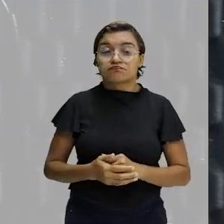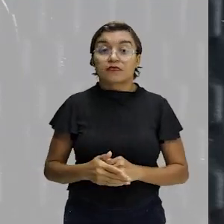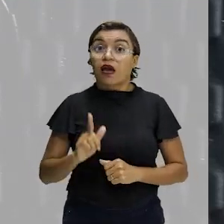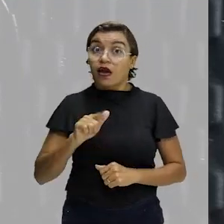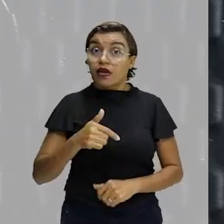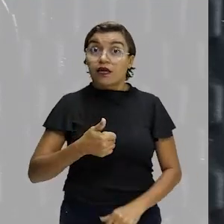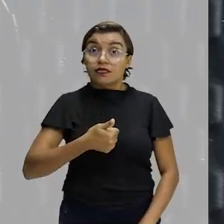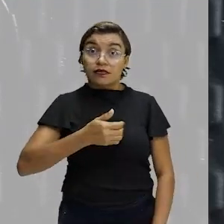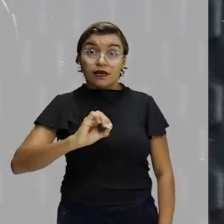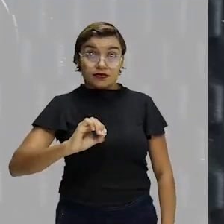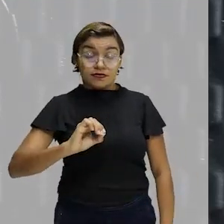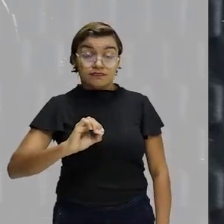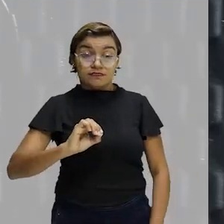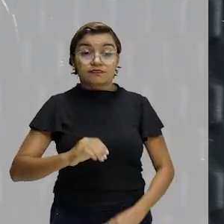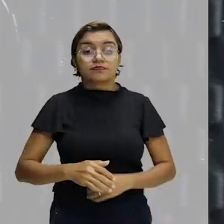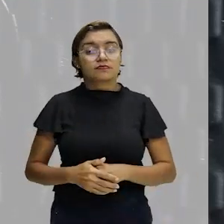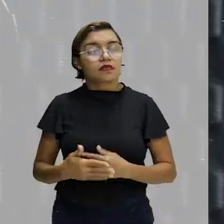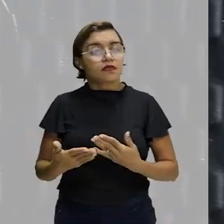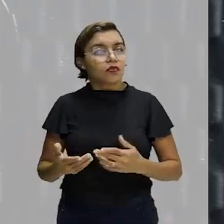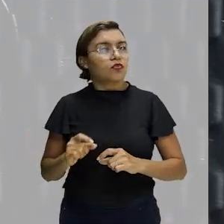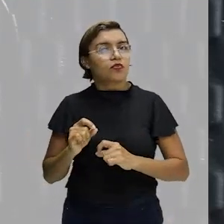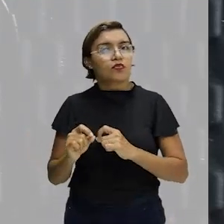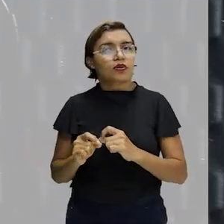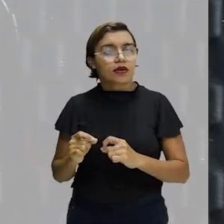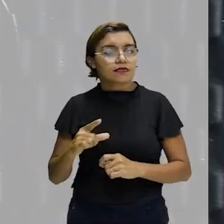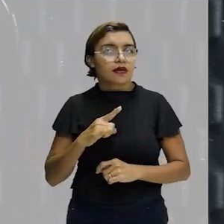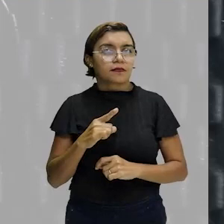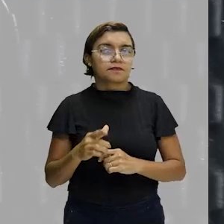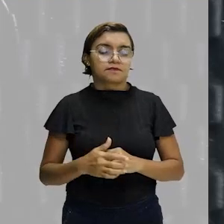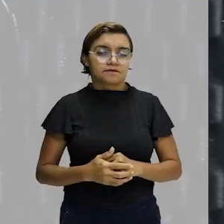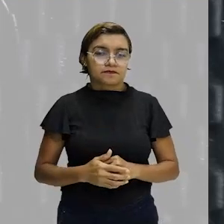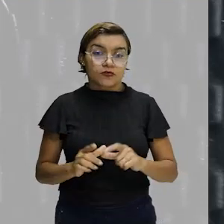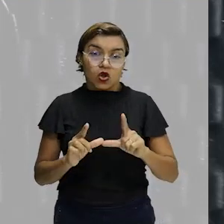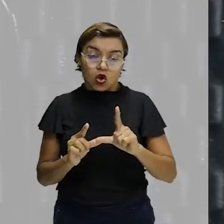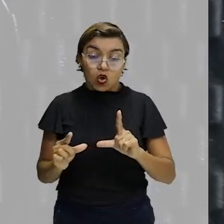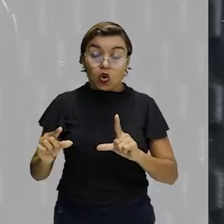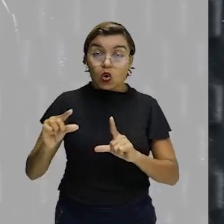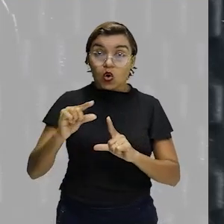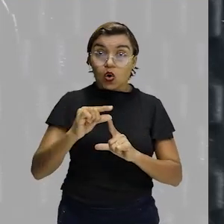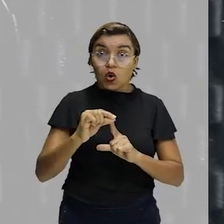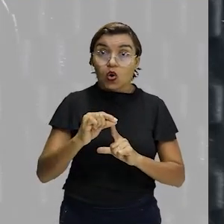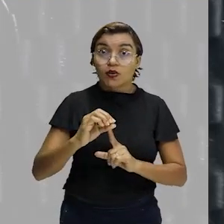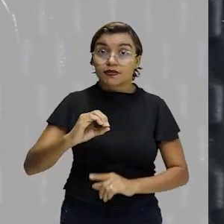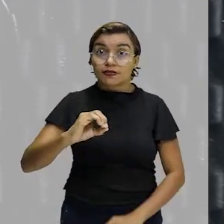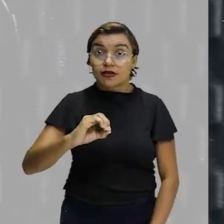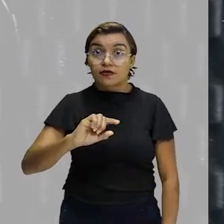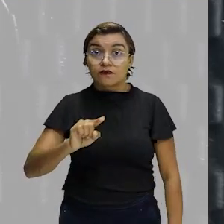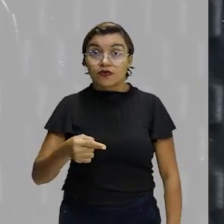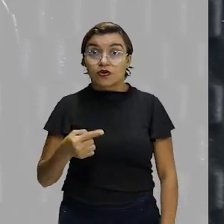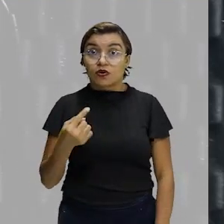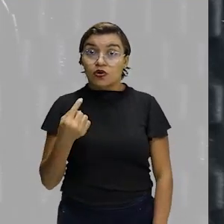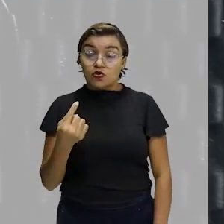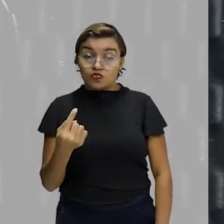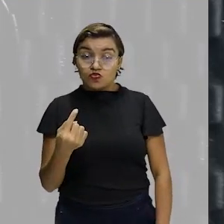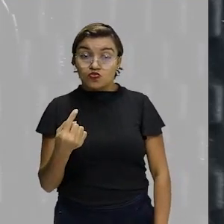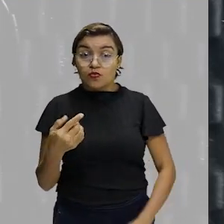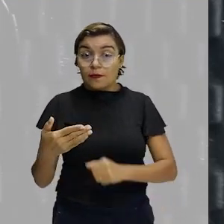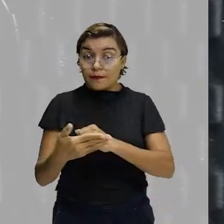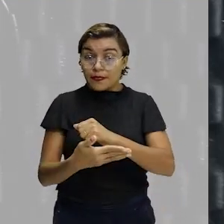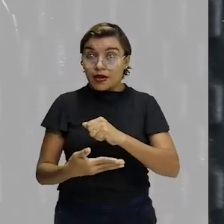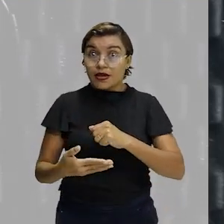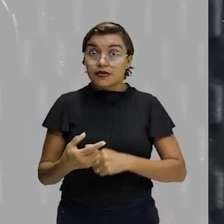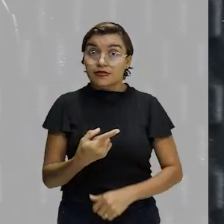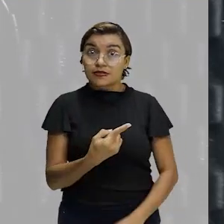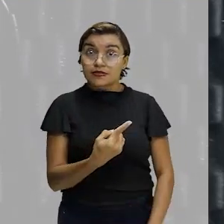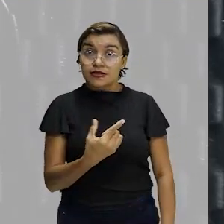base é 10. Então, nesse caso aqui, ó, eu tenho log de 0,1 na base 10. Isso aqui tem